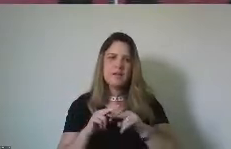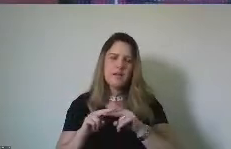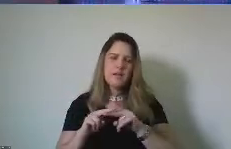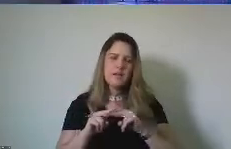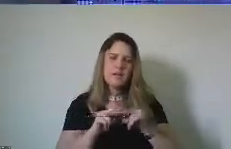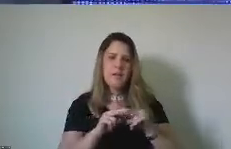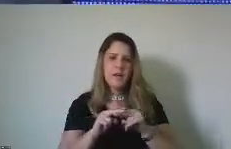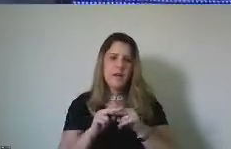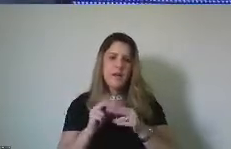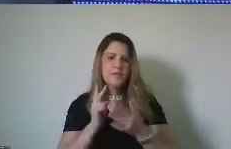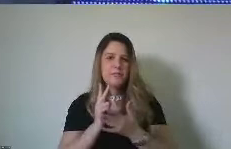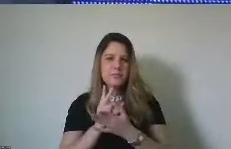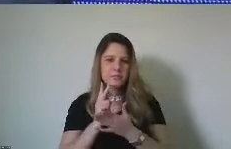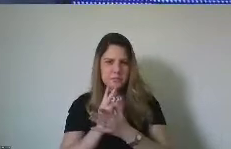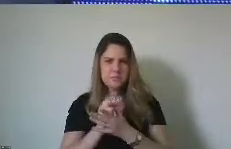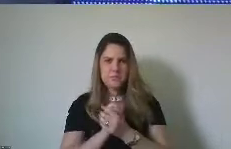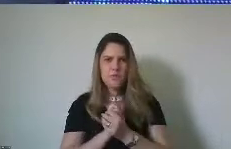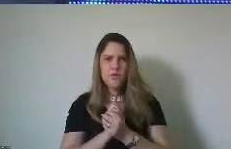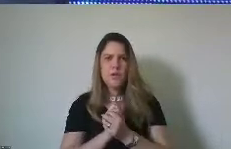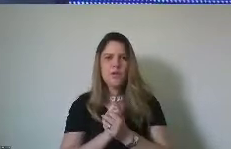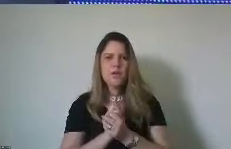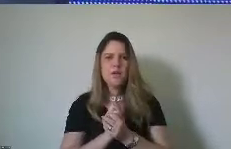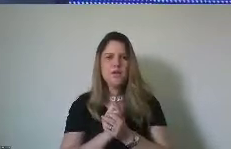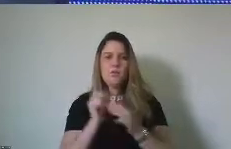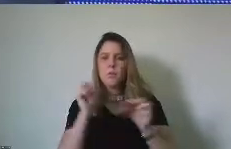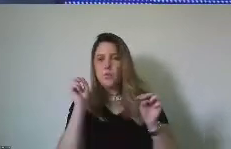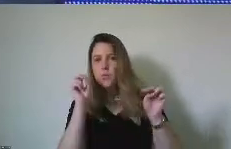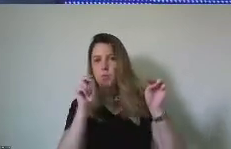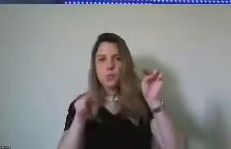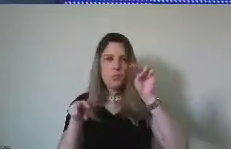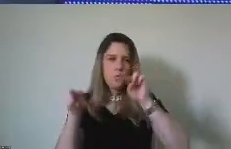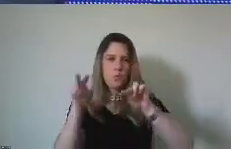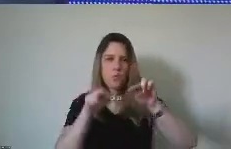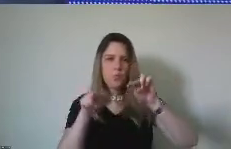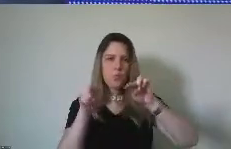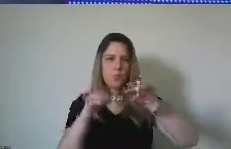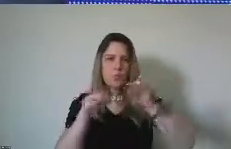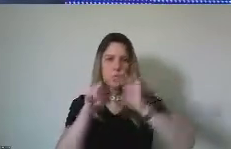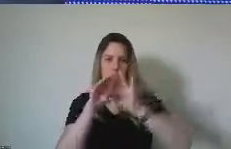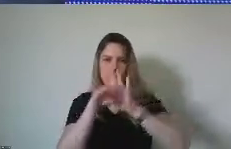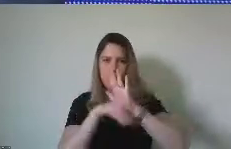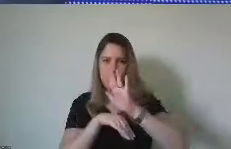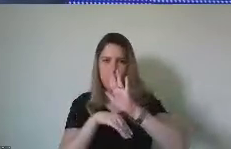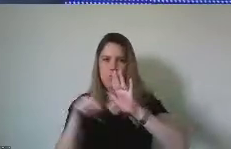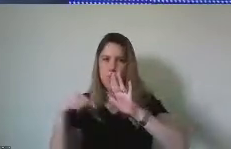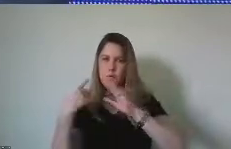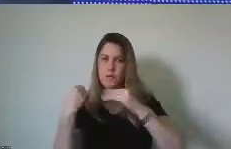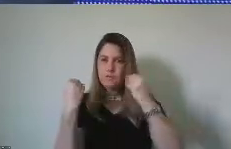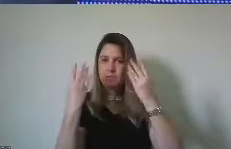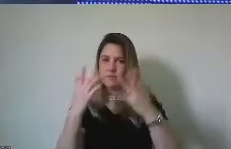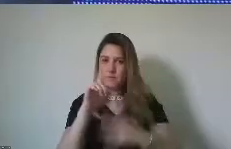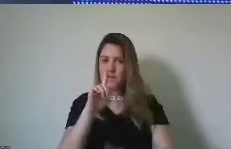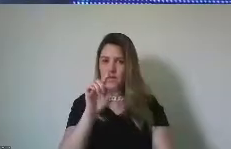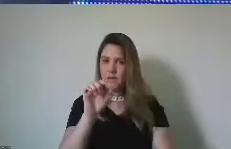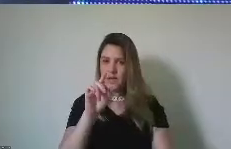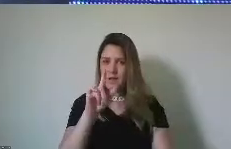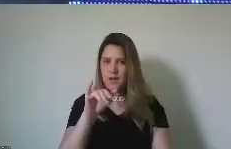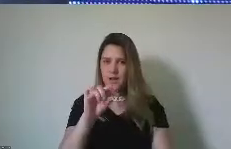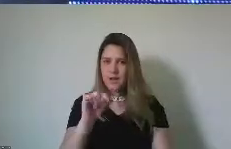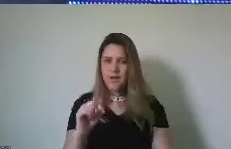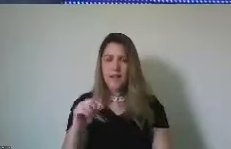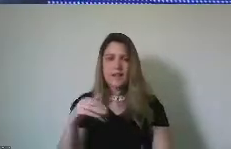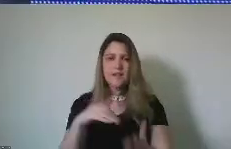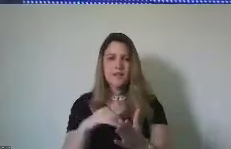um comentário nós não olhamos o desconto que a gente vai dar no leilão até o último segundo